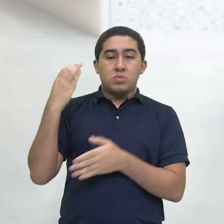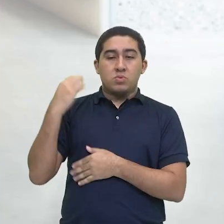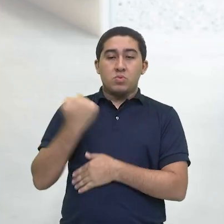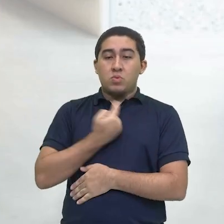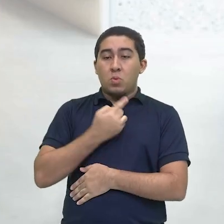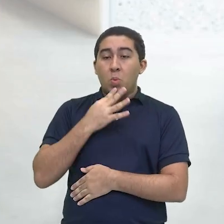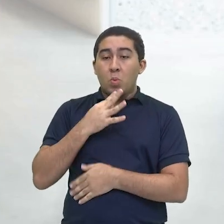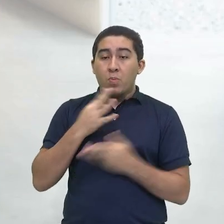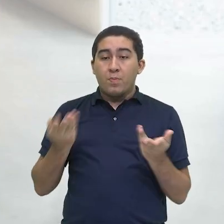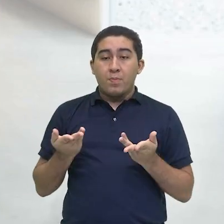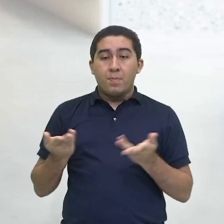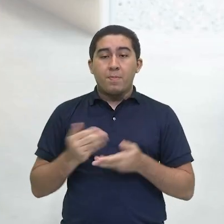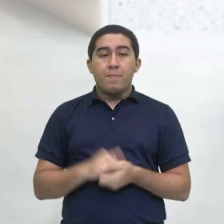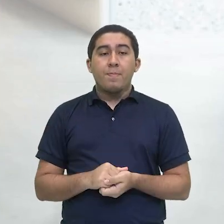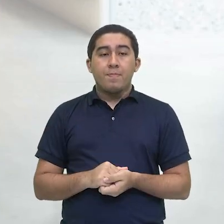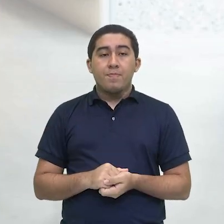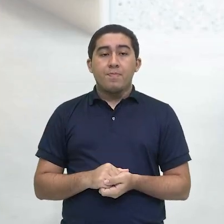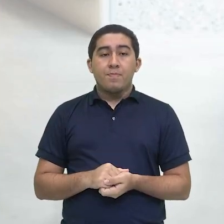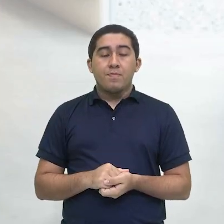agora.